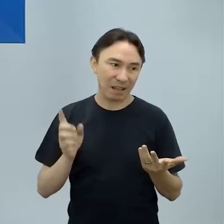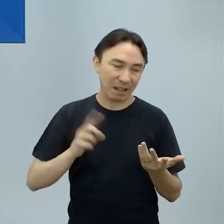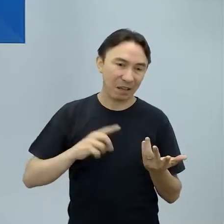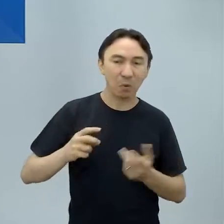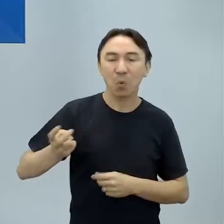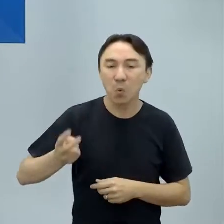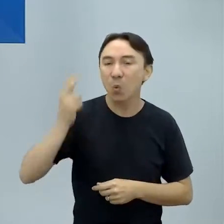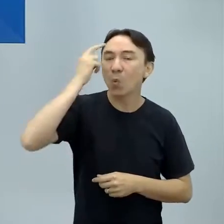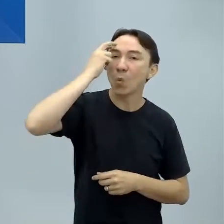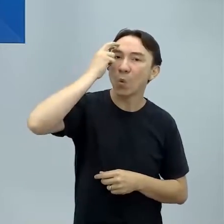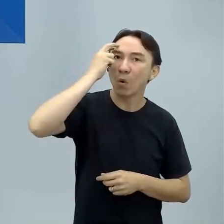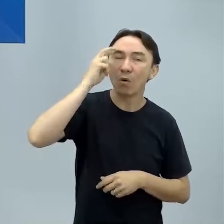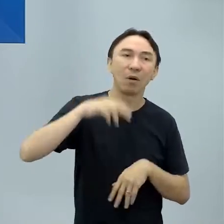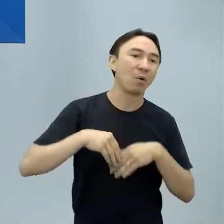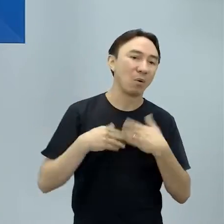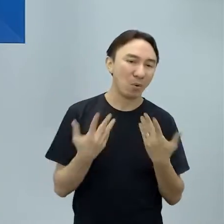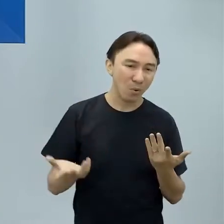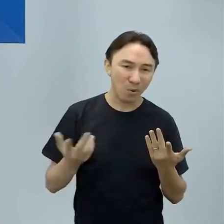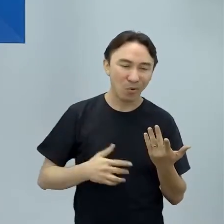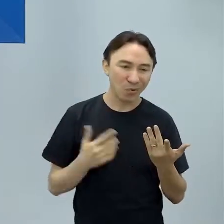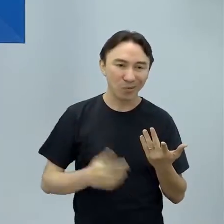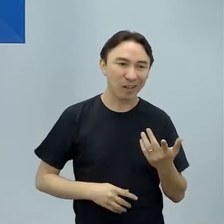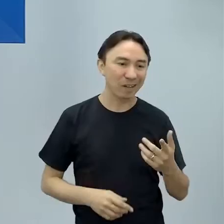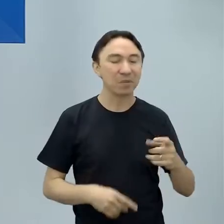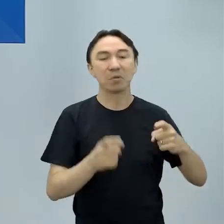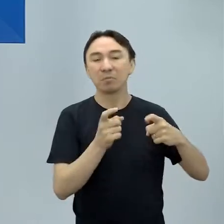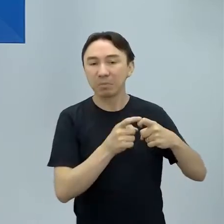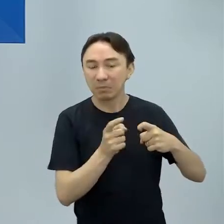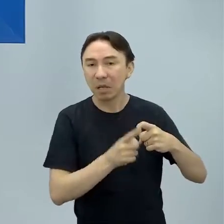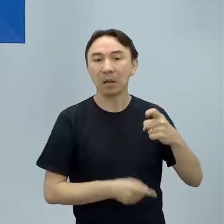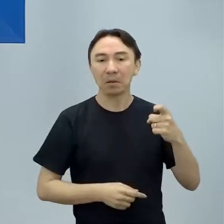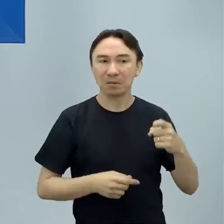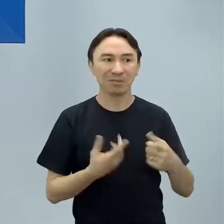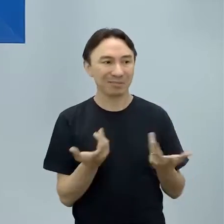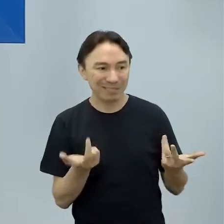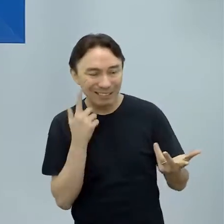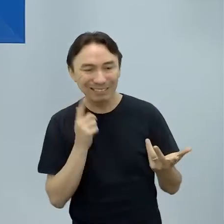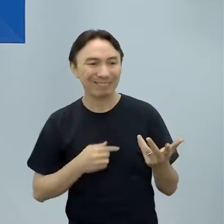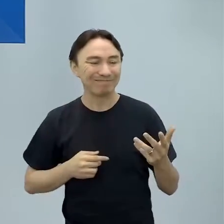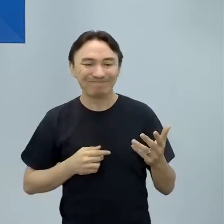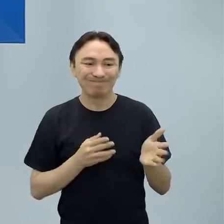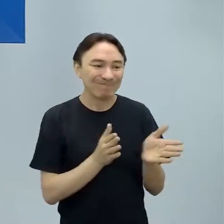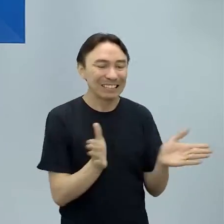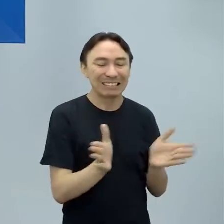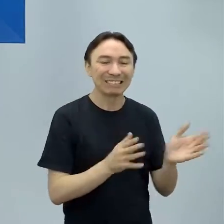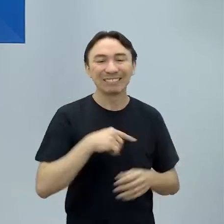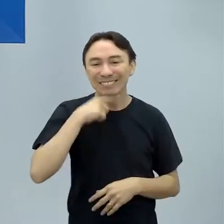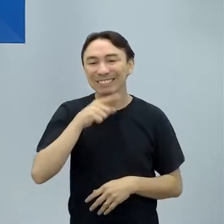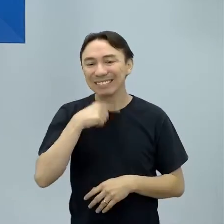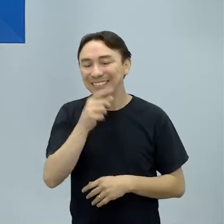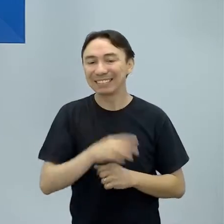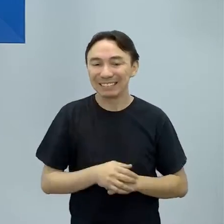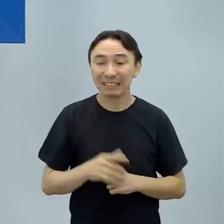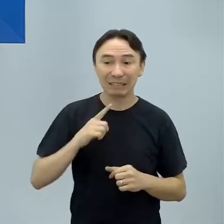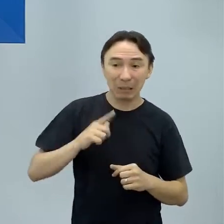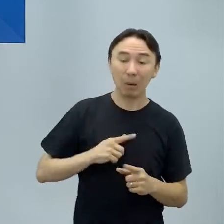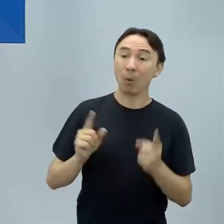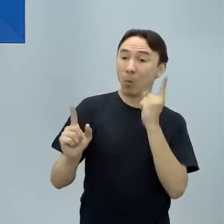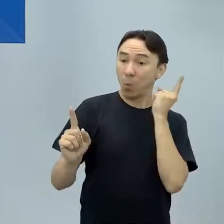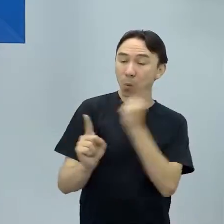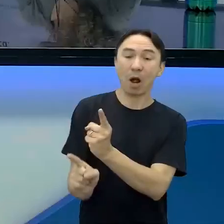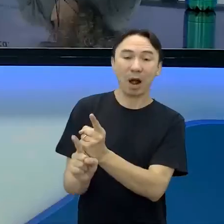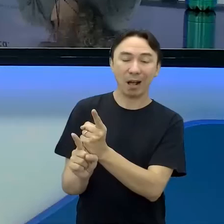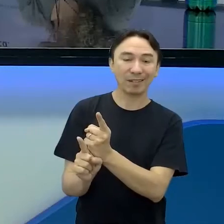aos serviços de saúde, né, às vezes tem uma defasagem no diagnóstico com relação a essas questões. Porque